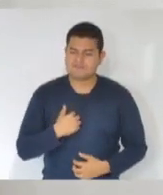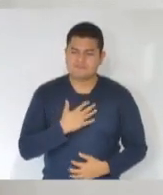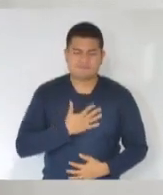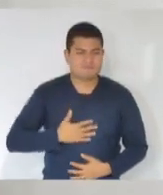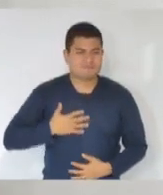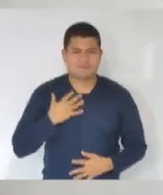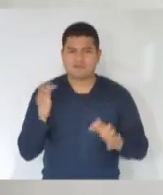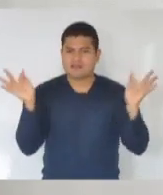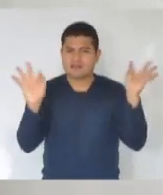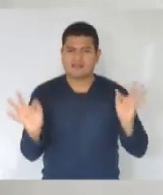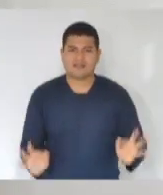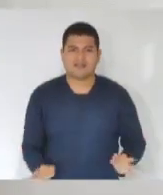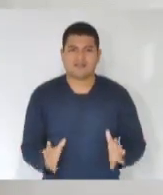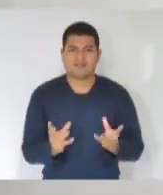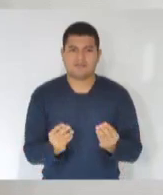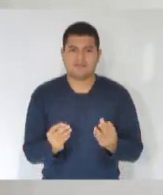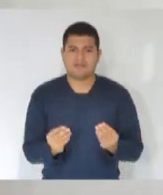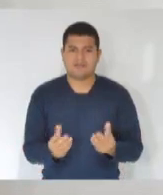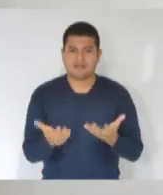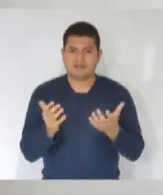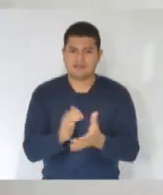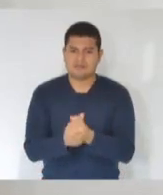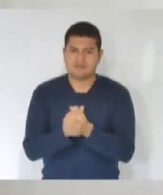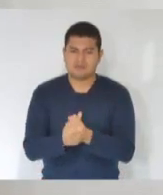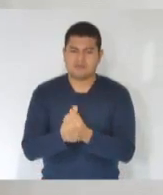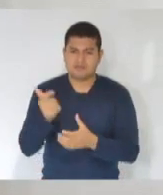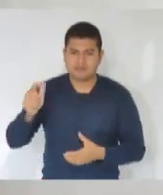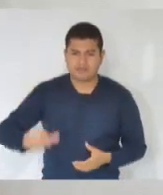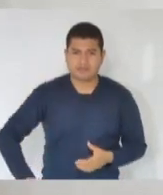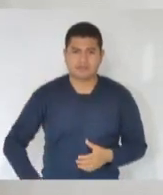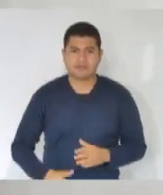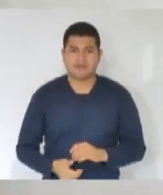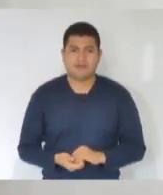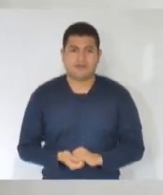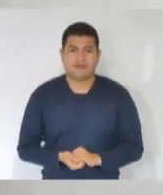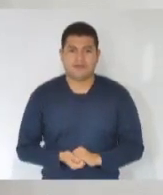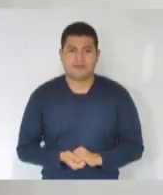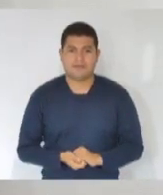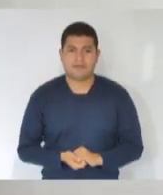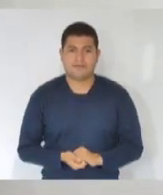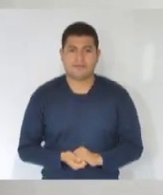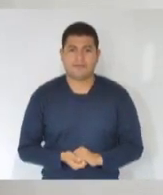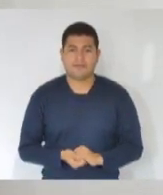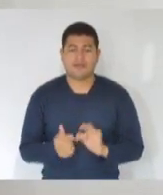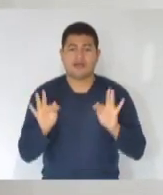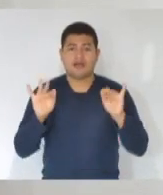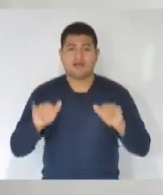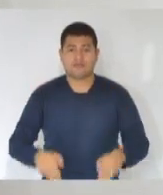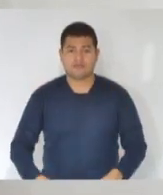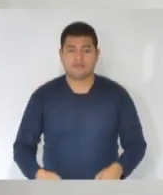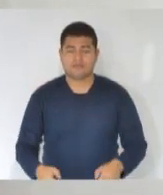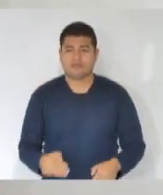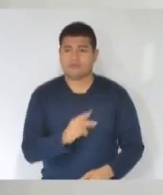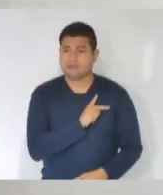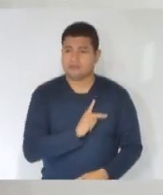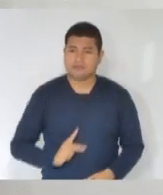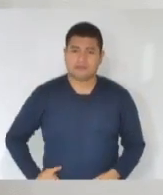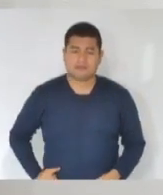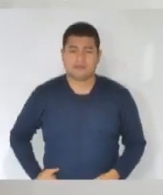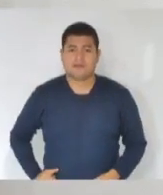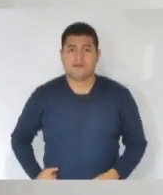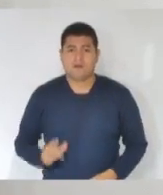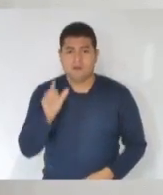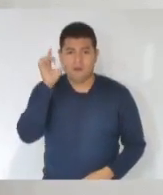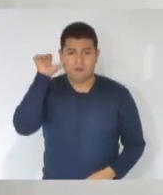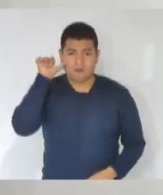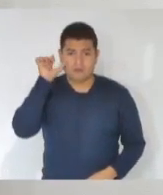feliz e eu gostaria de cumprimentá-los novamente. Para finalizar, senhor presidente, ontem estive